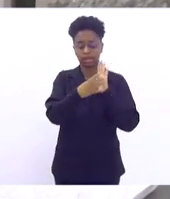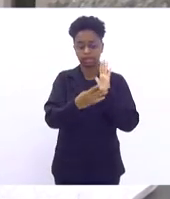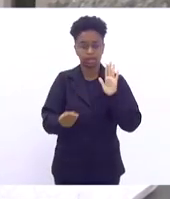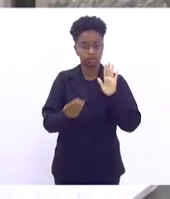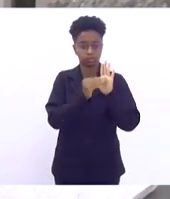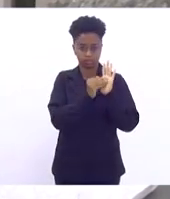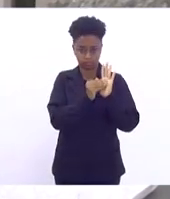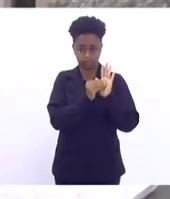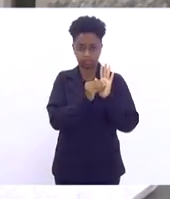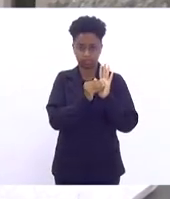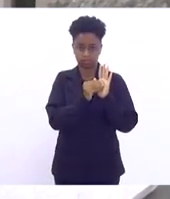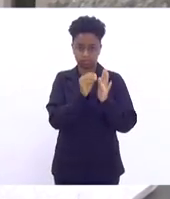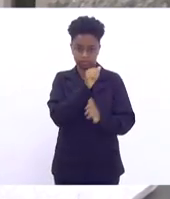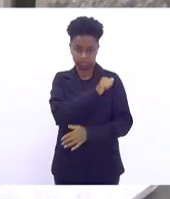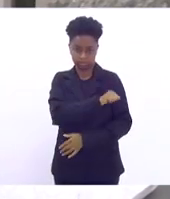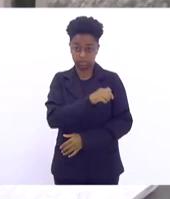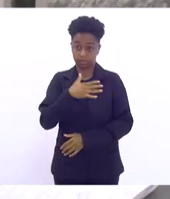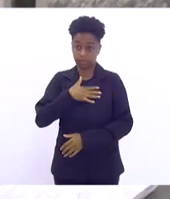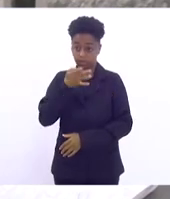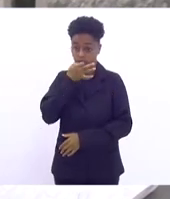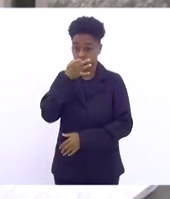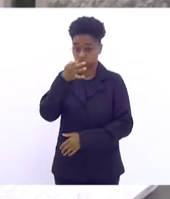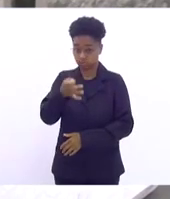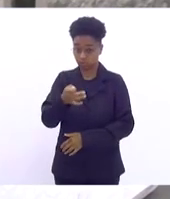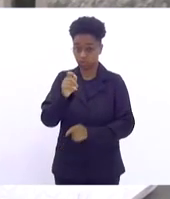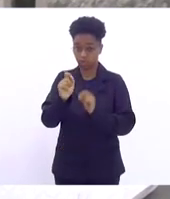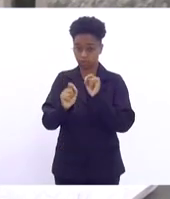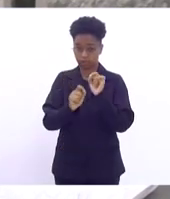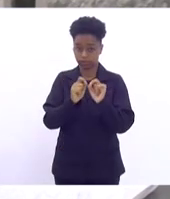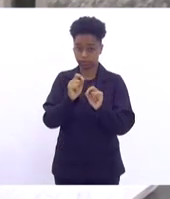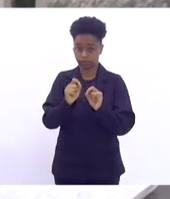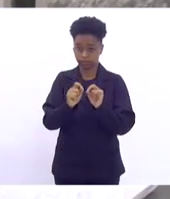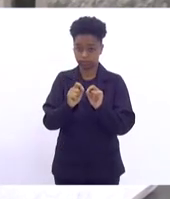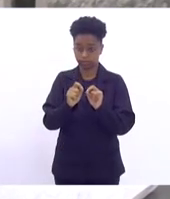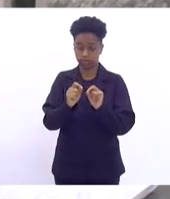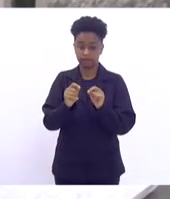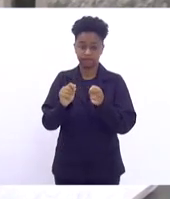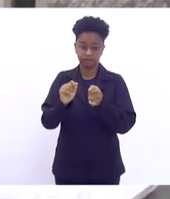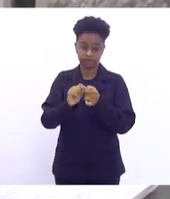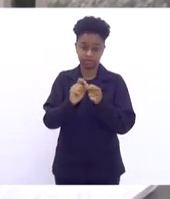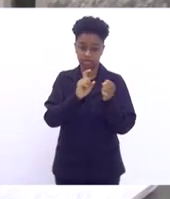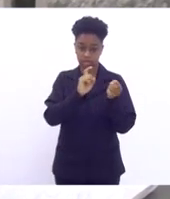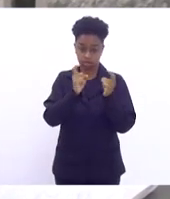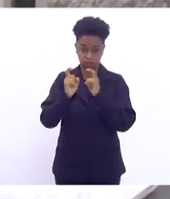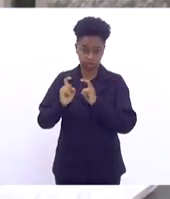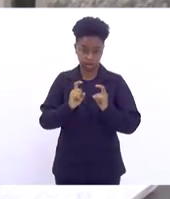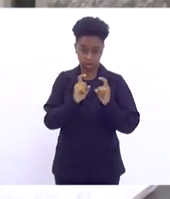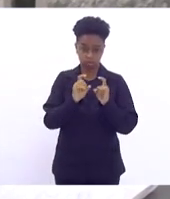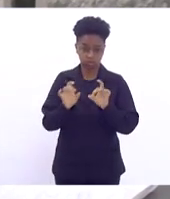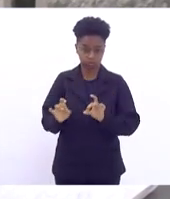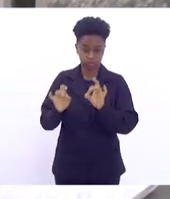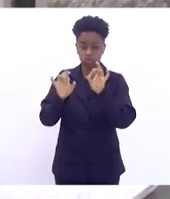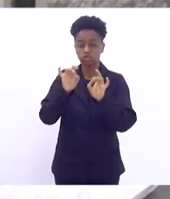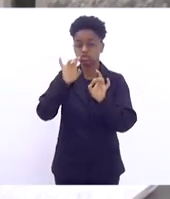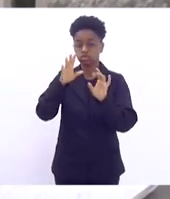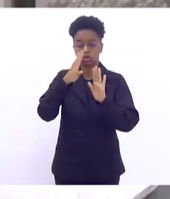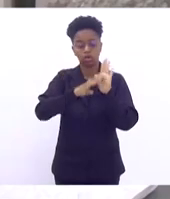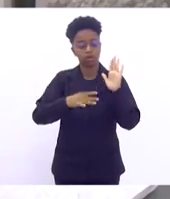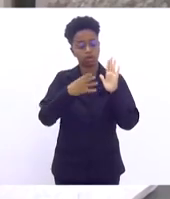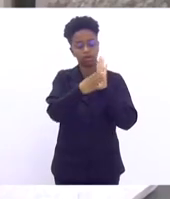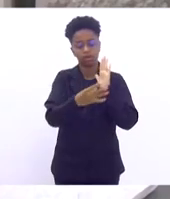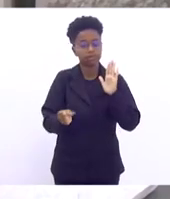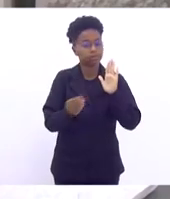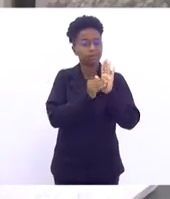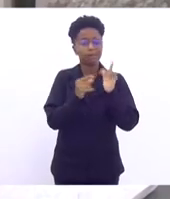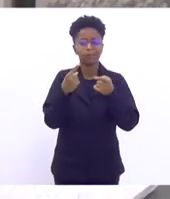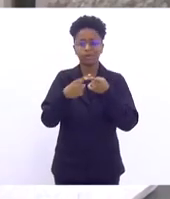Janeiro aliás uma sugestão Deputado me que a gente faça uma uma extraordinária só com as inclusões de calendário porque a gente tem